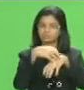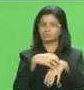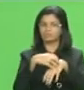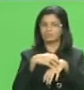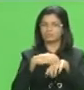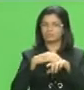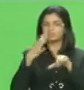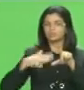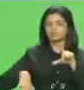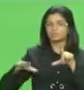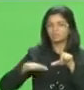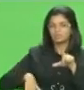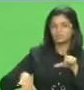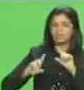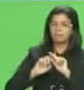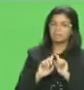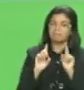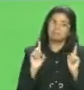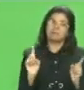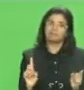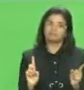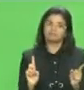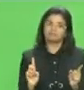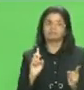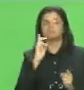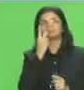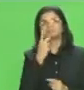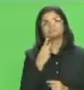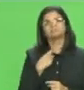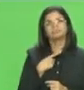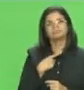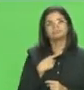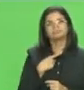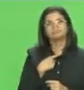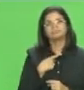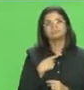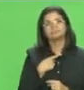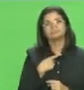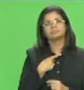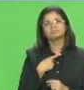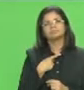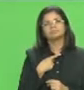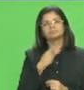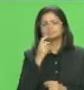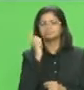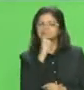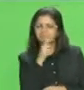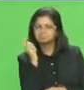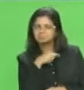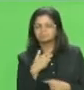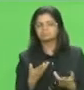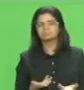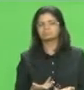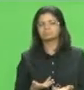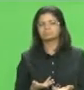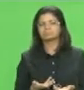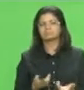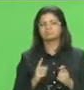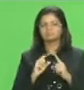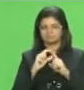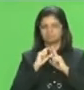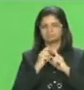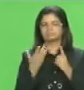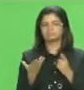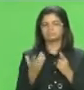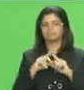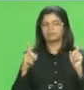litorânea, mas recebi a menção de mentiroso. Mas eu não guardo